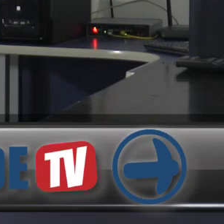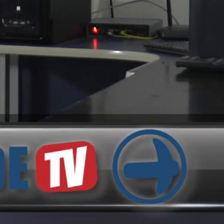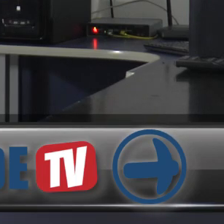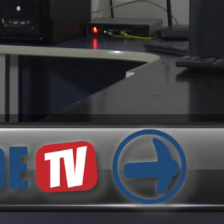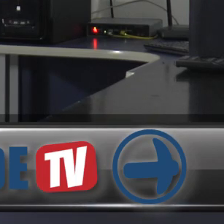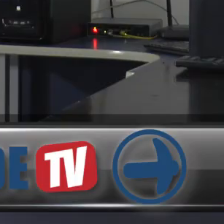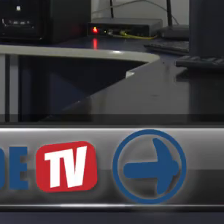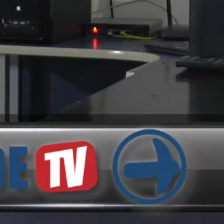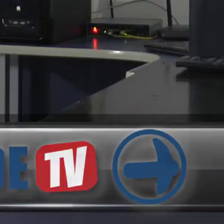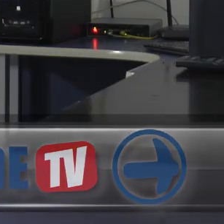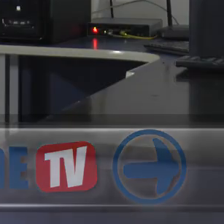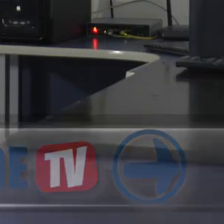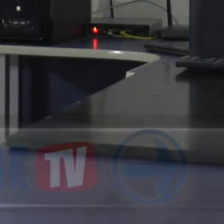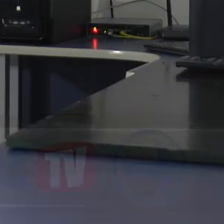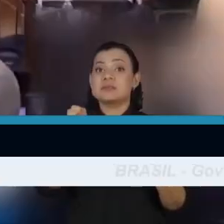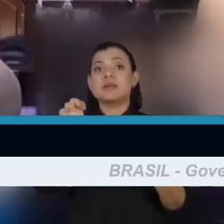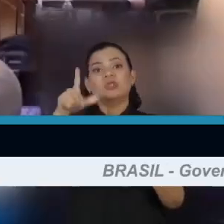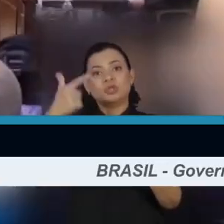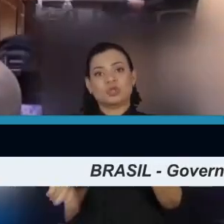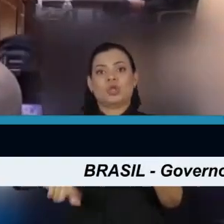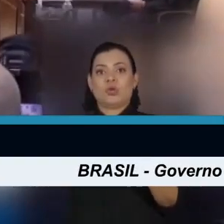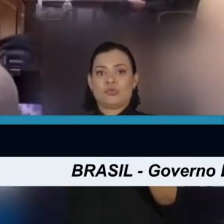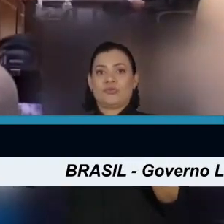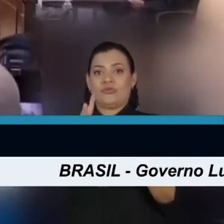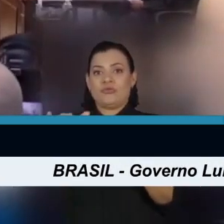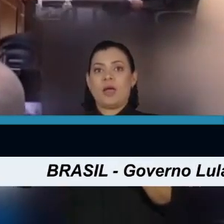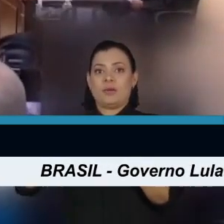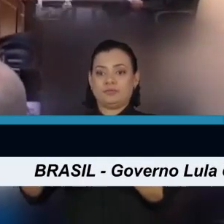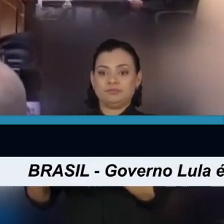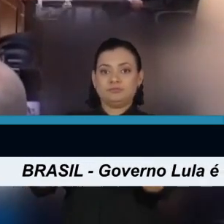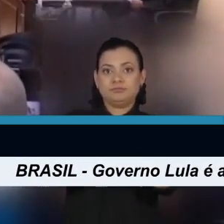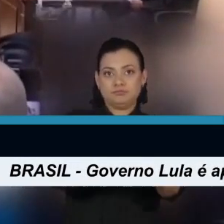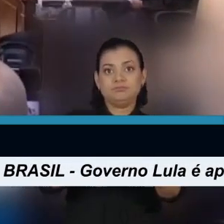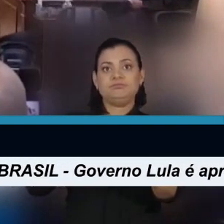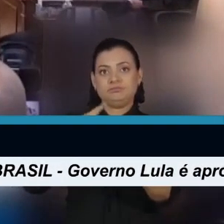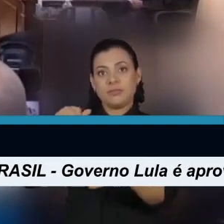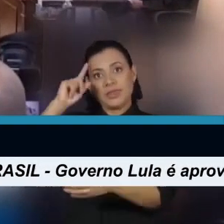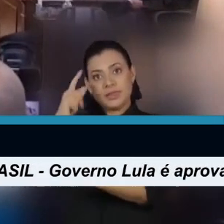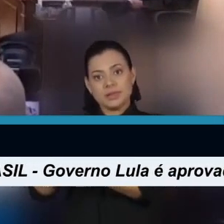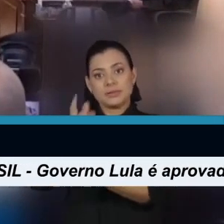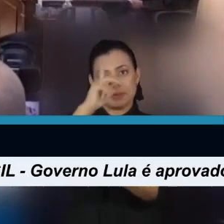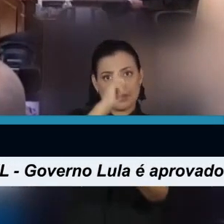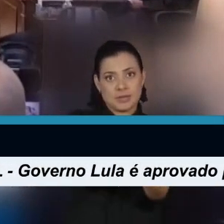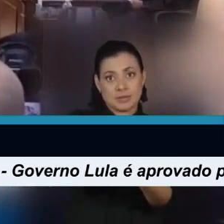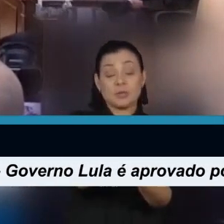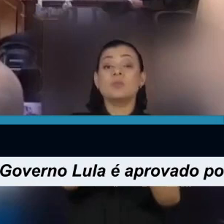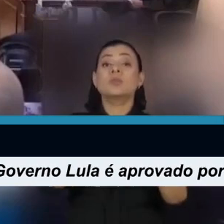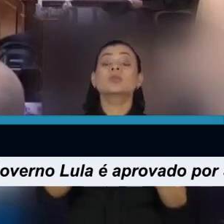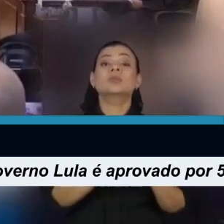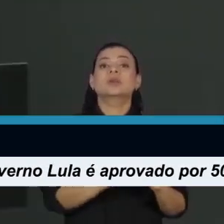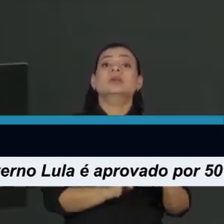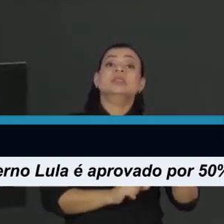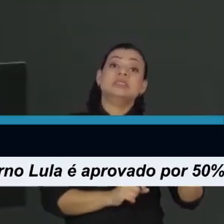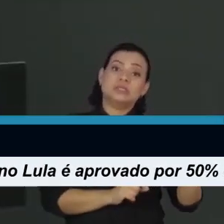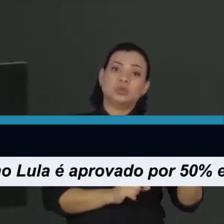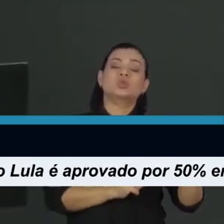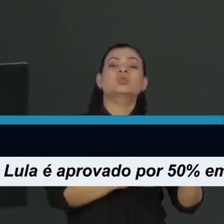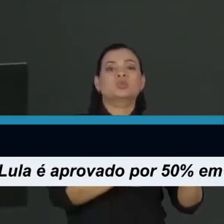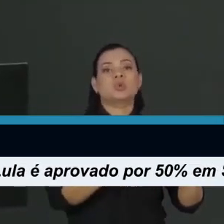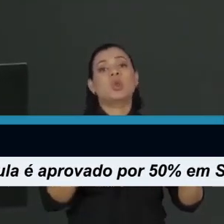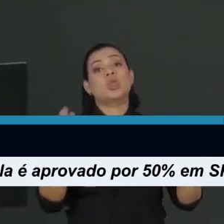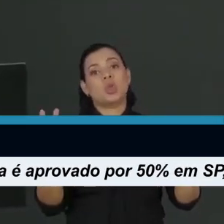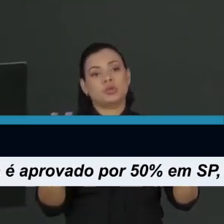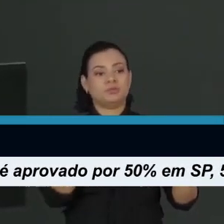a palavra final no caso. Apesar da vitória no TRE do Paraná por 5-2, o mandato